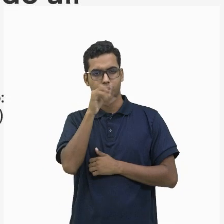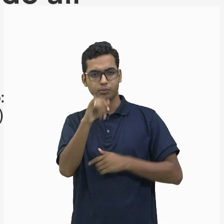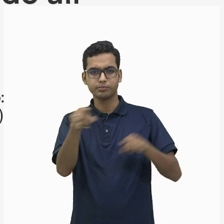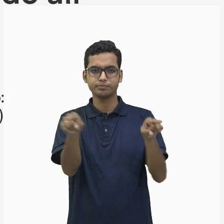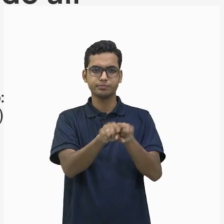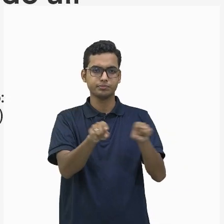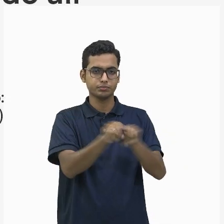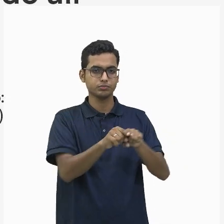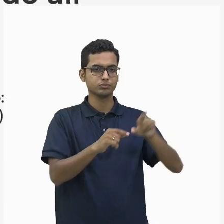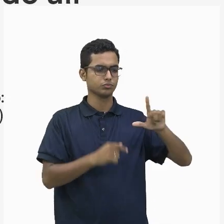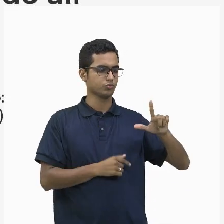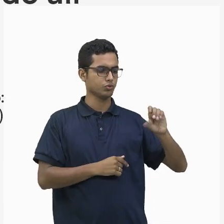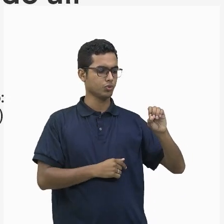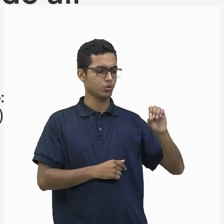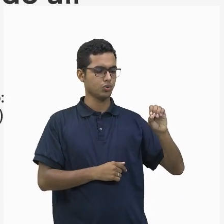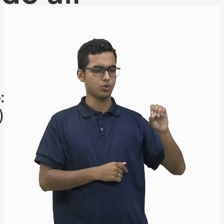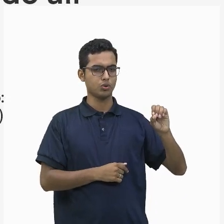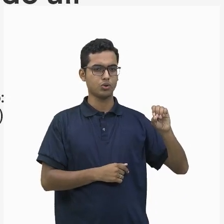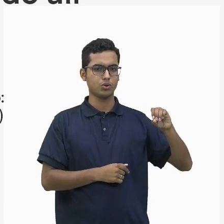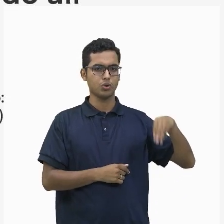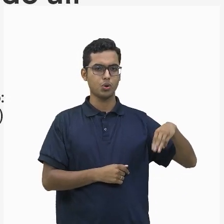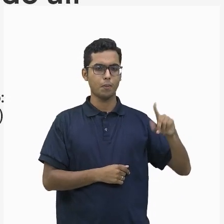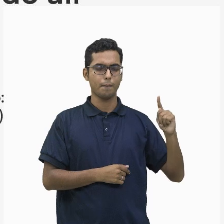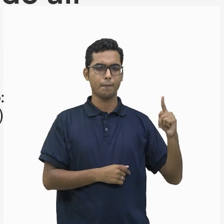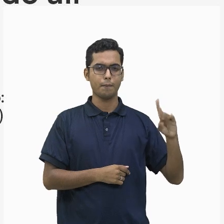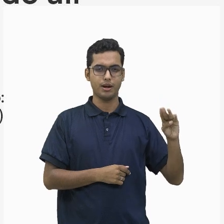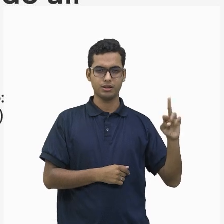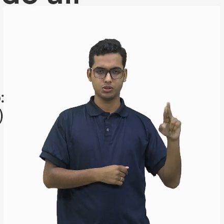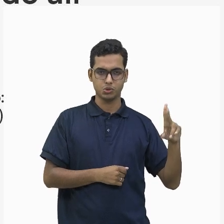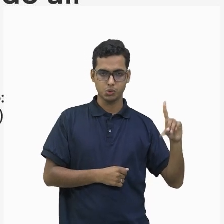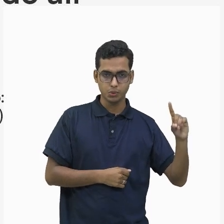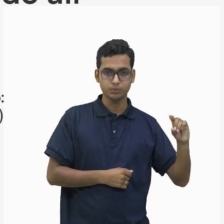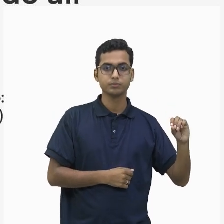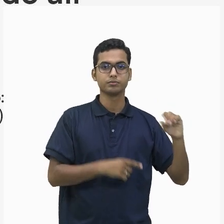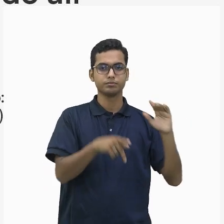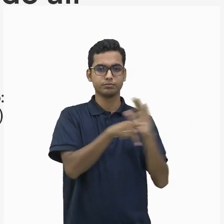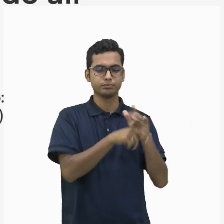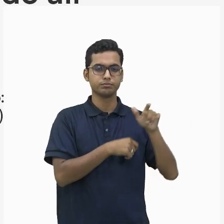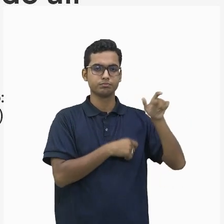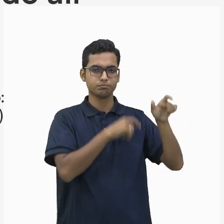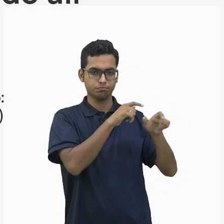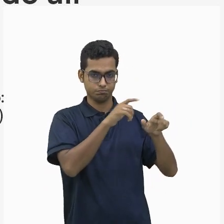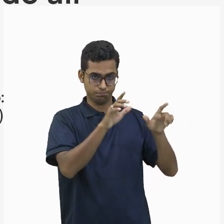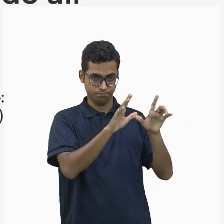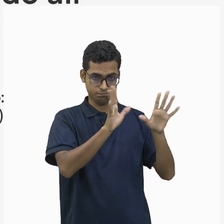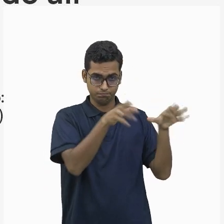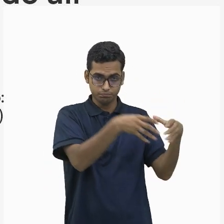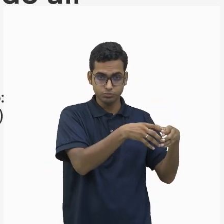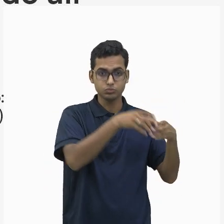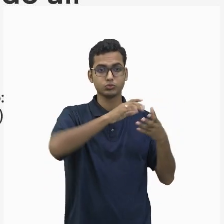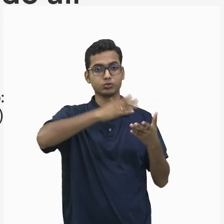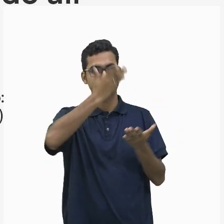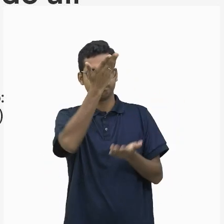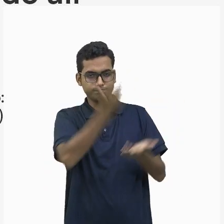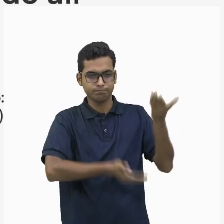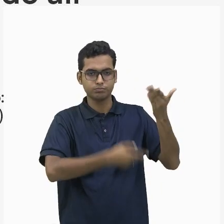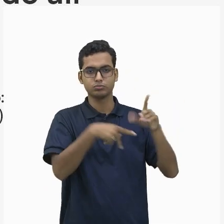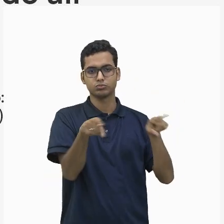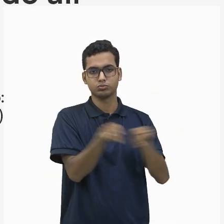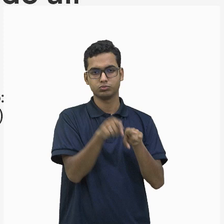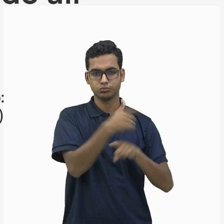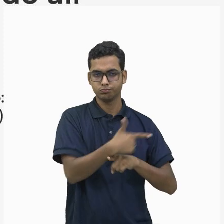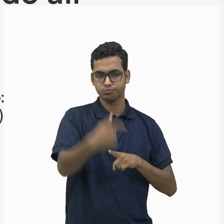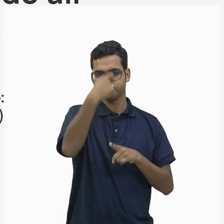os lombardos e confirmou a doação das terras ao papado. Como monarca guerreiro,